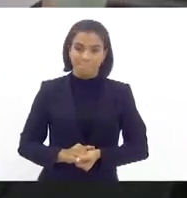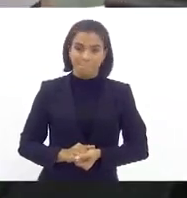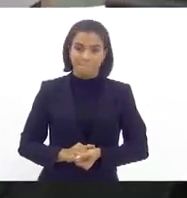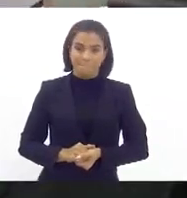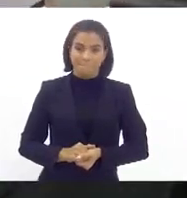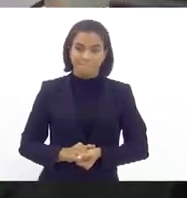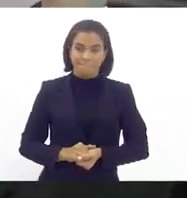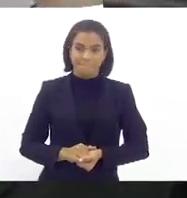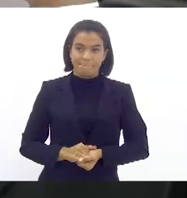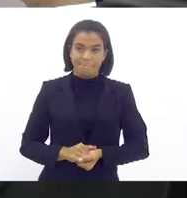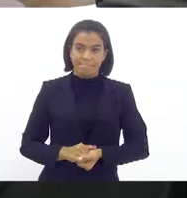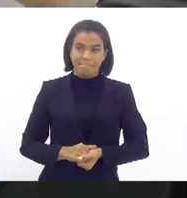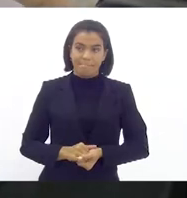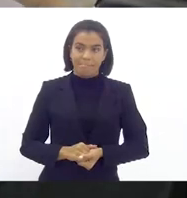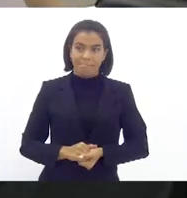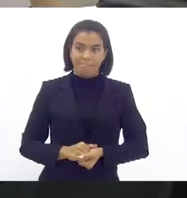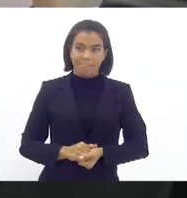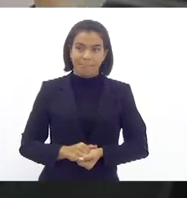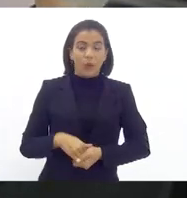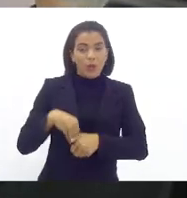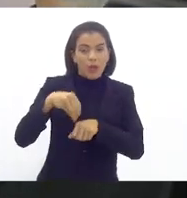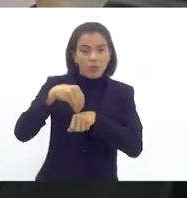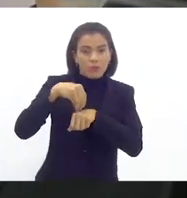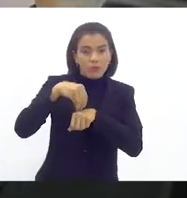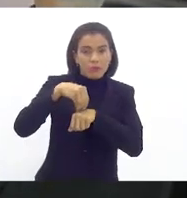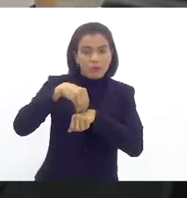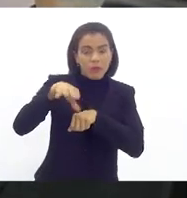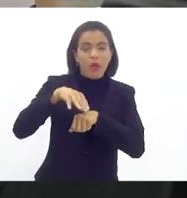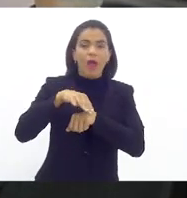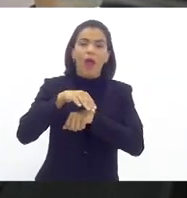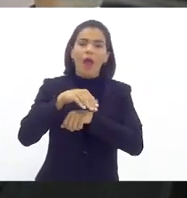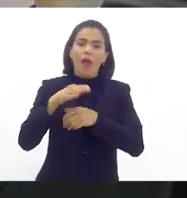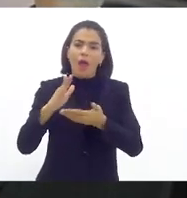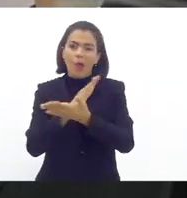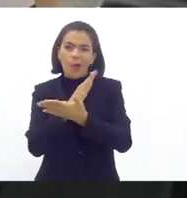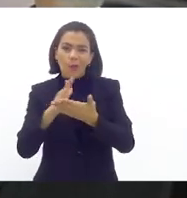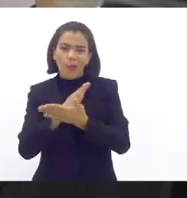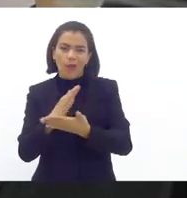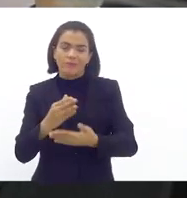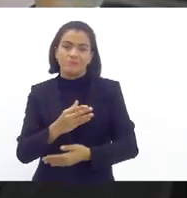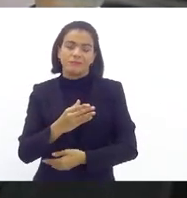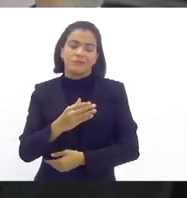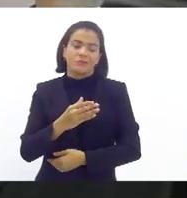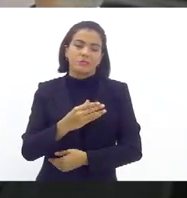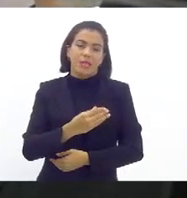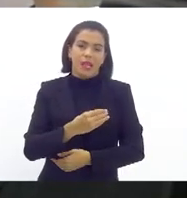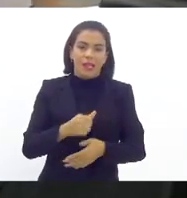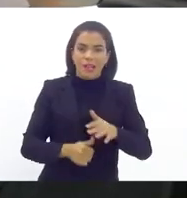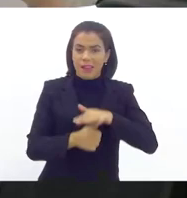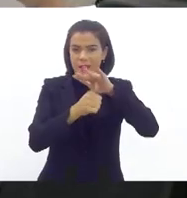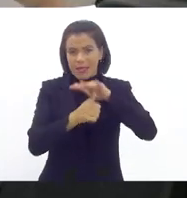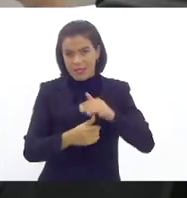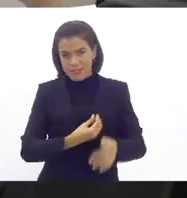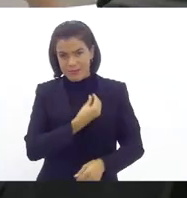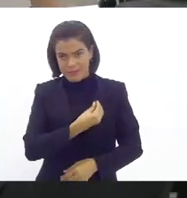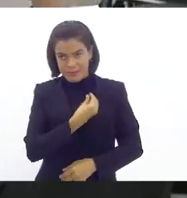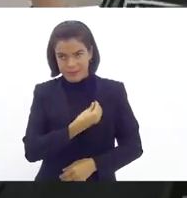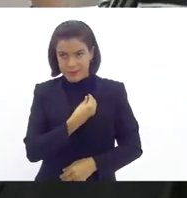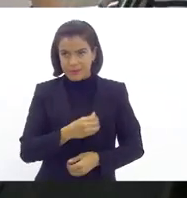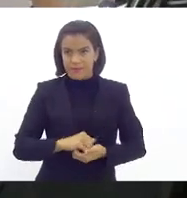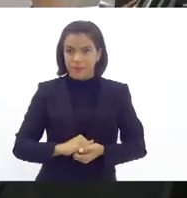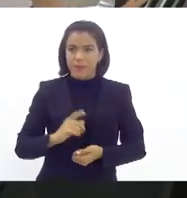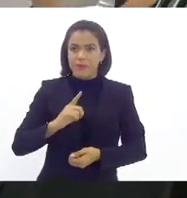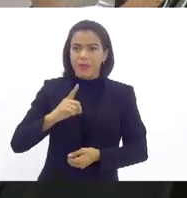Eu quero anunciar algumas lideranças aqui presentes e também saudar e já convidamos aqui a presença do